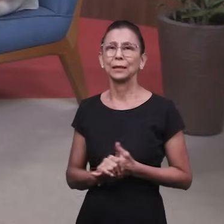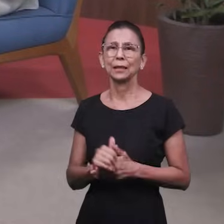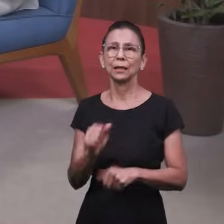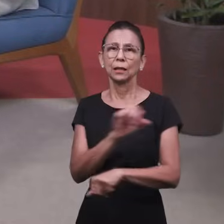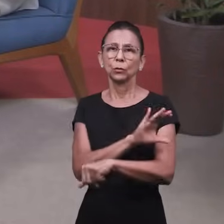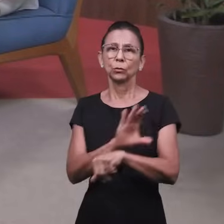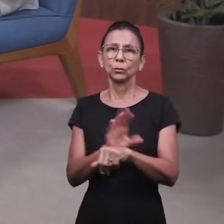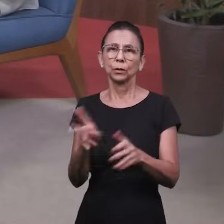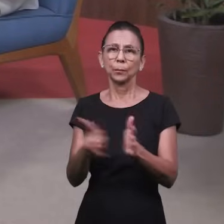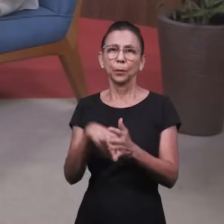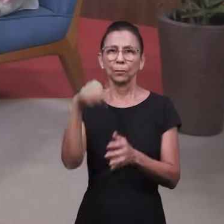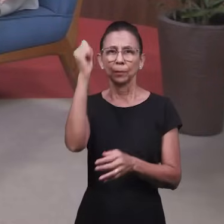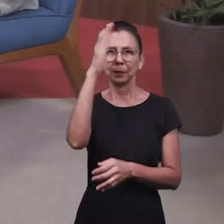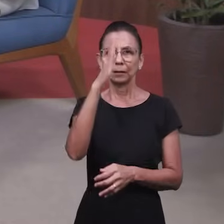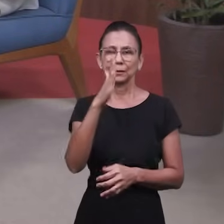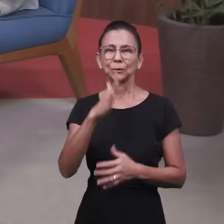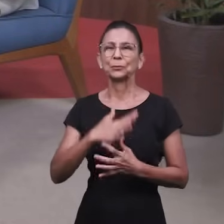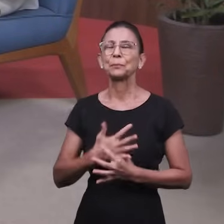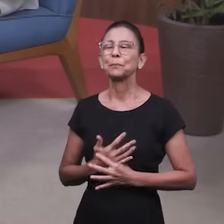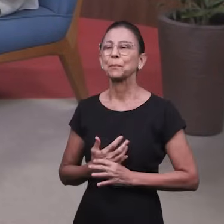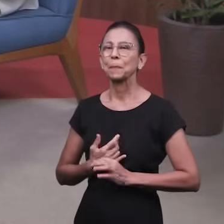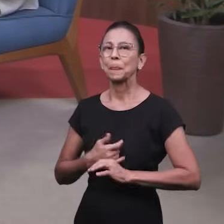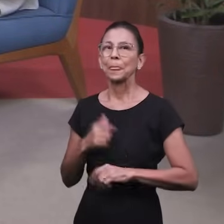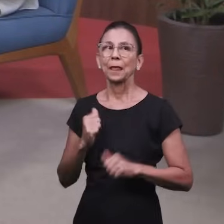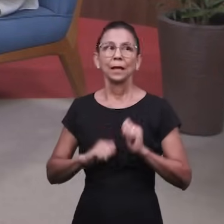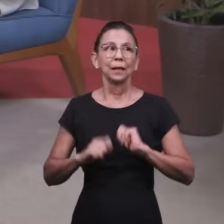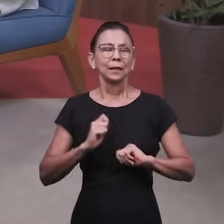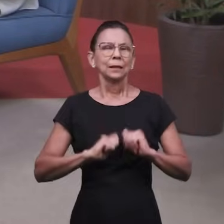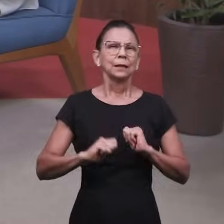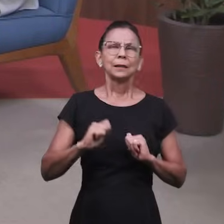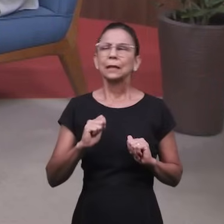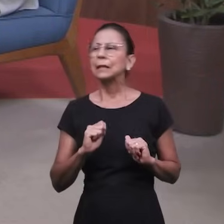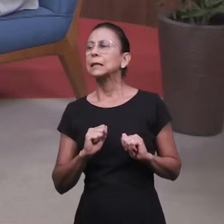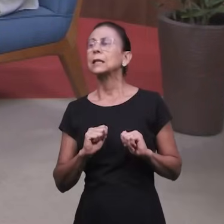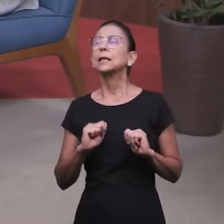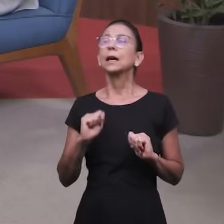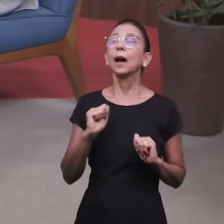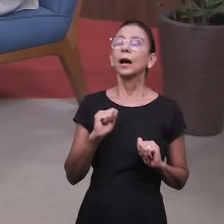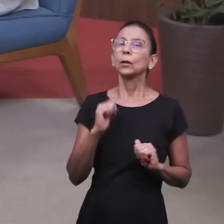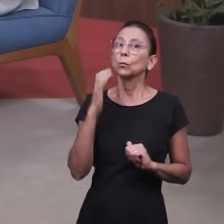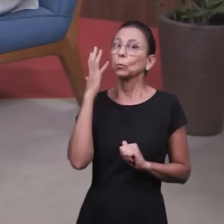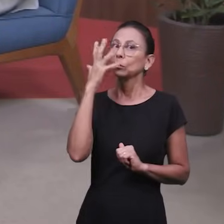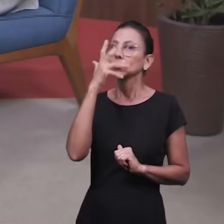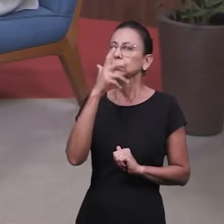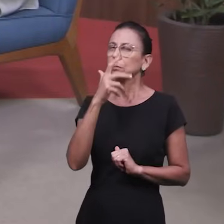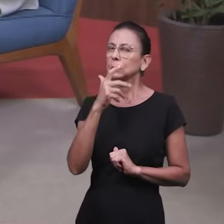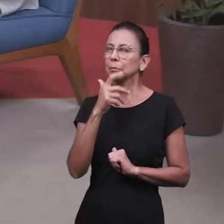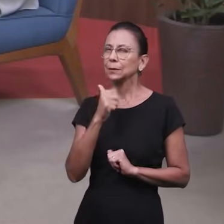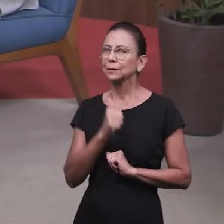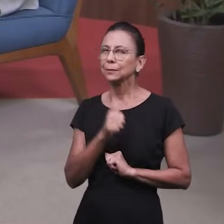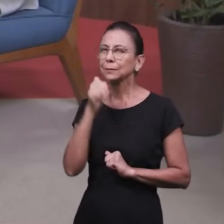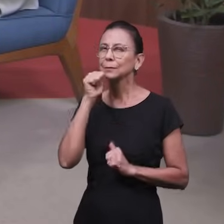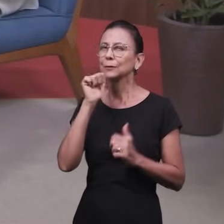da cultura, é cultural isso, e a expectativa toda, né? É pela noiva, a beleza da noiva, enfim,